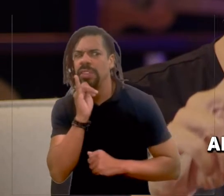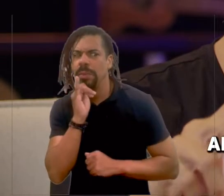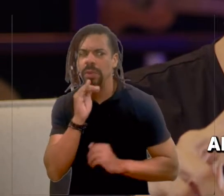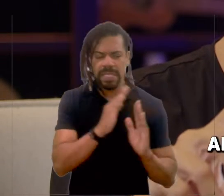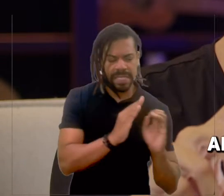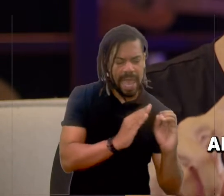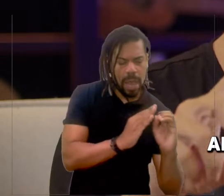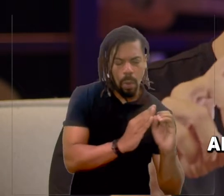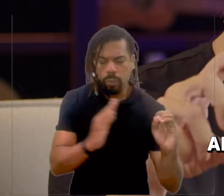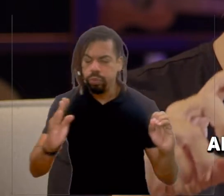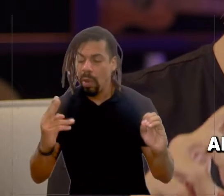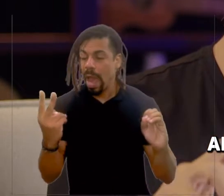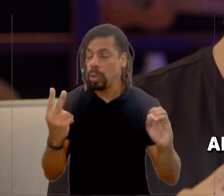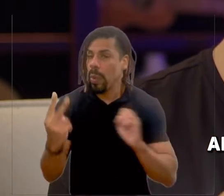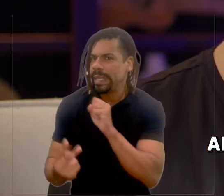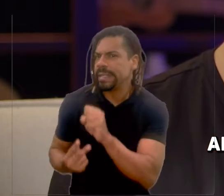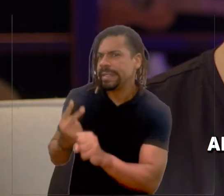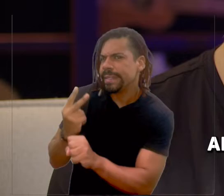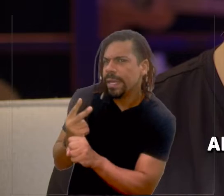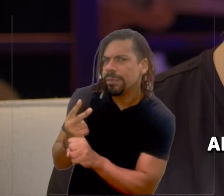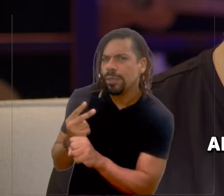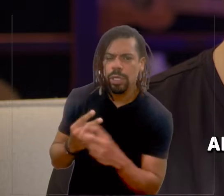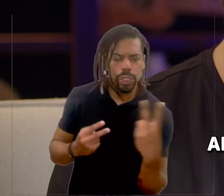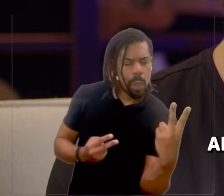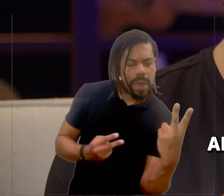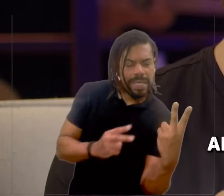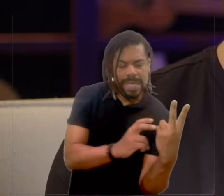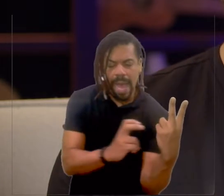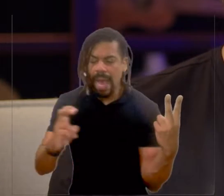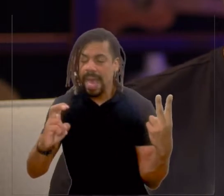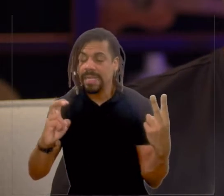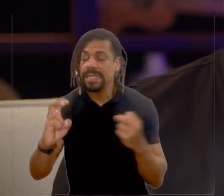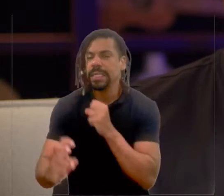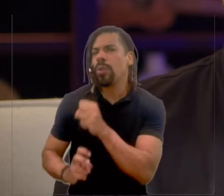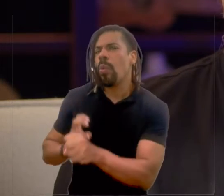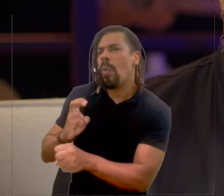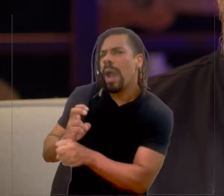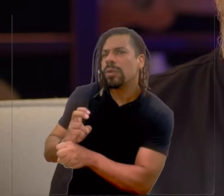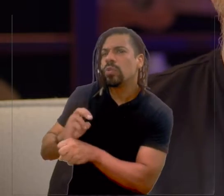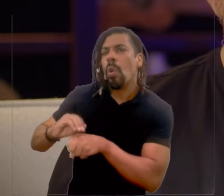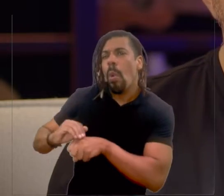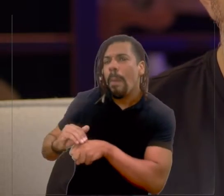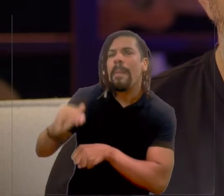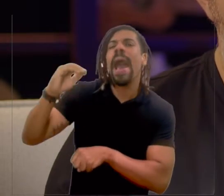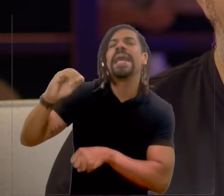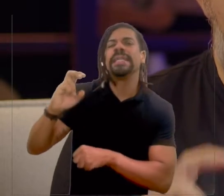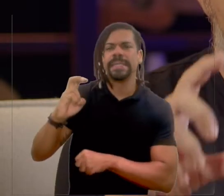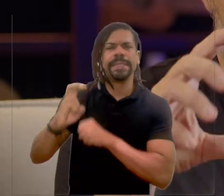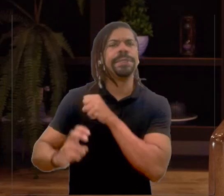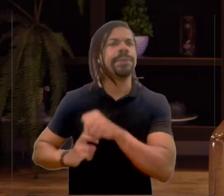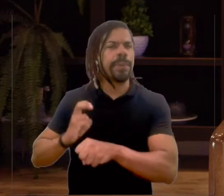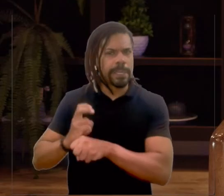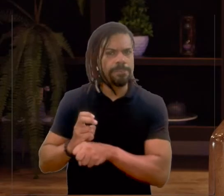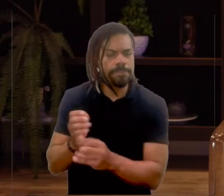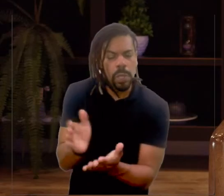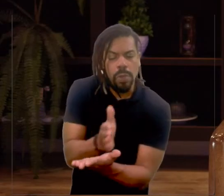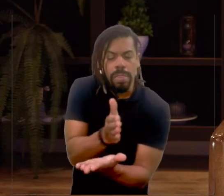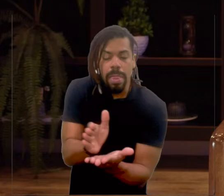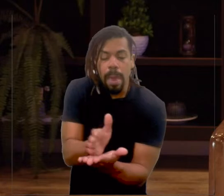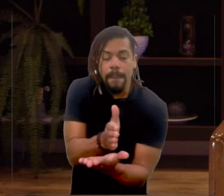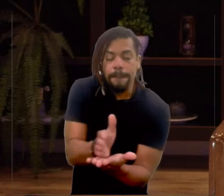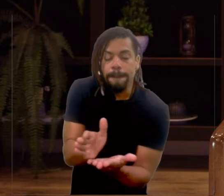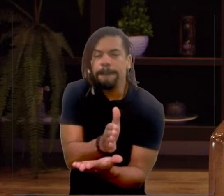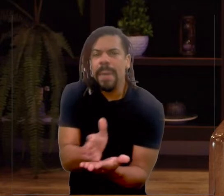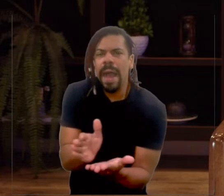esse objetivo aqui em 02 anos seguindo dois de dois a cinco anos esse aqui acima de de cinco anos você vai separar